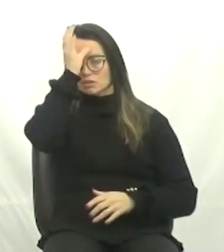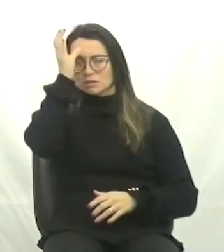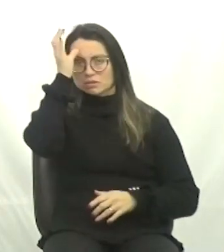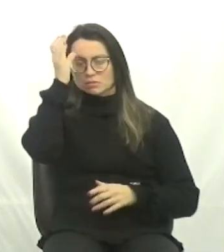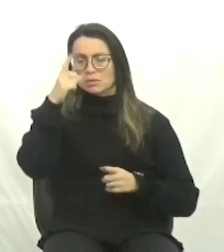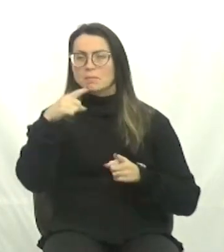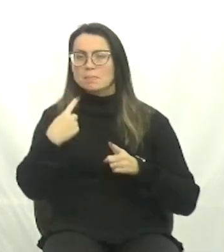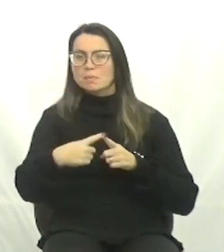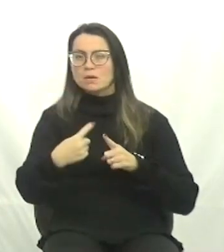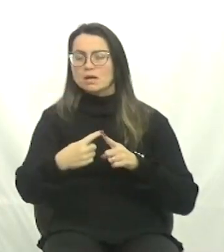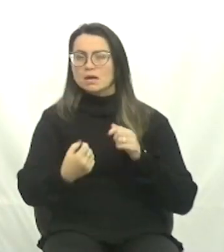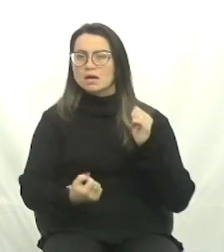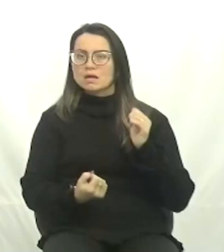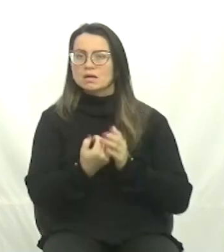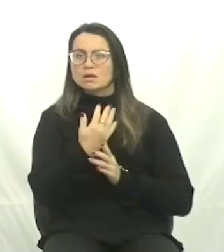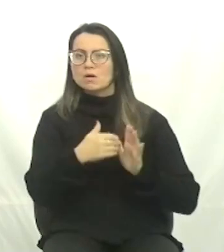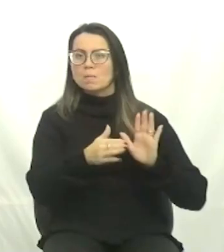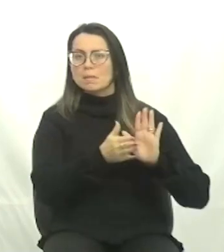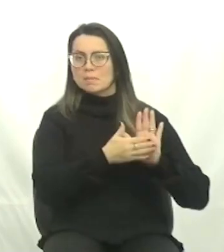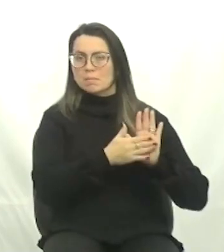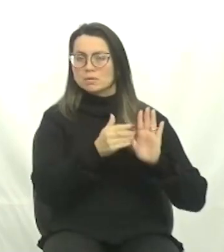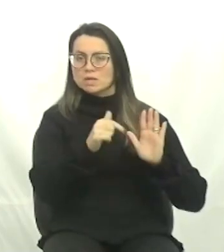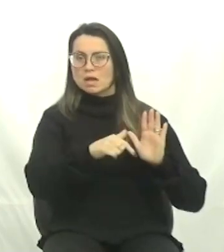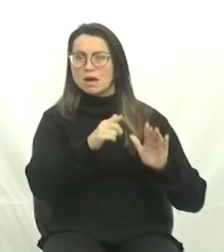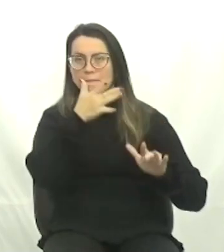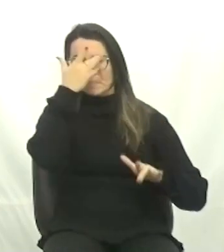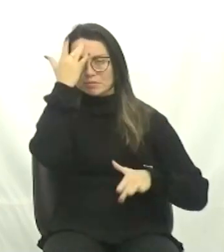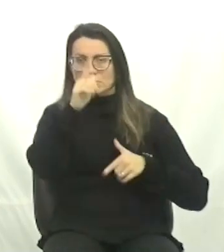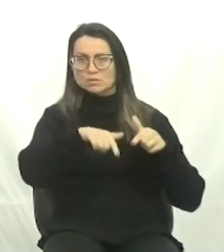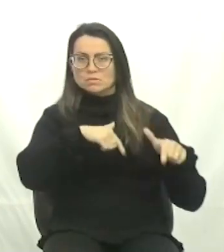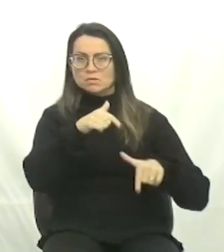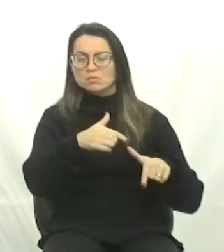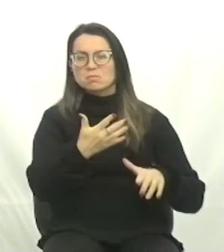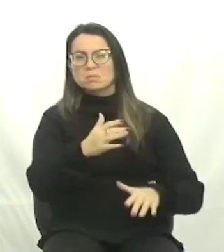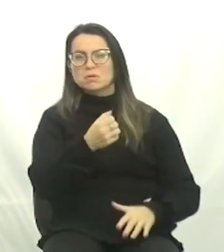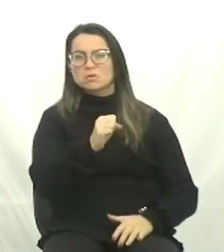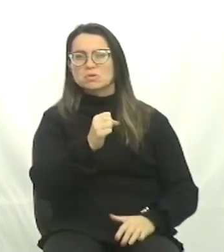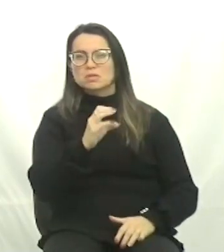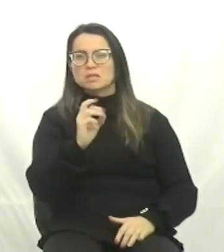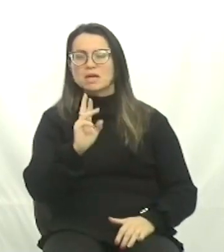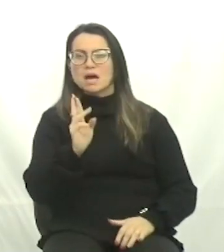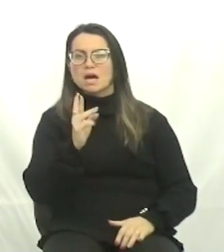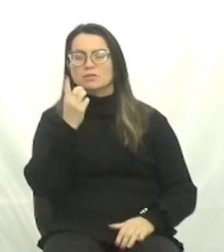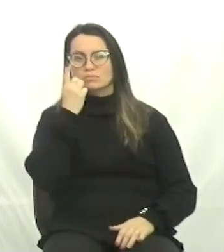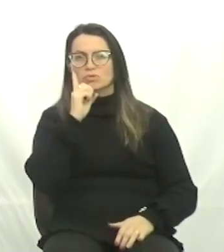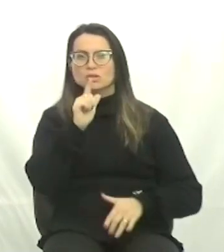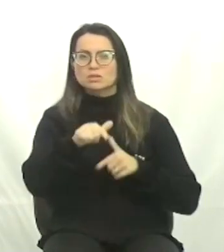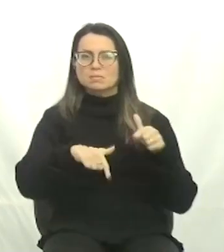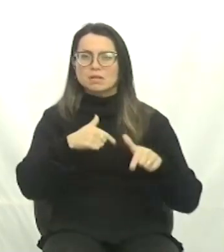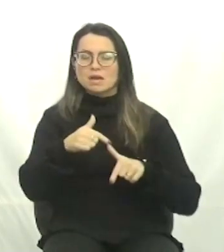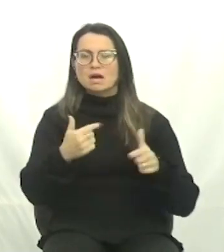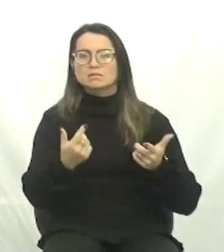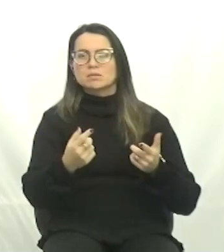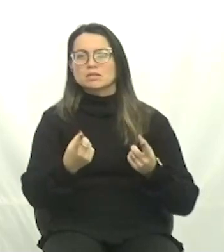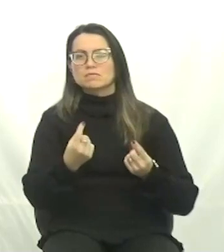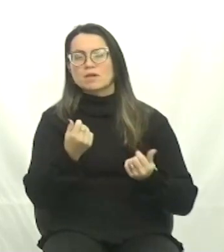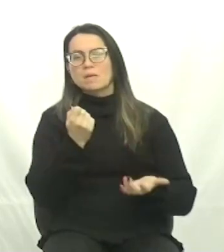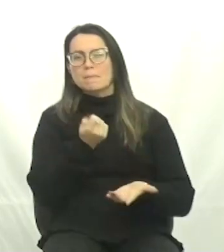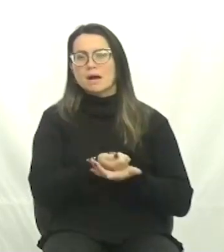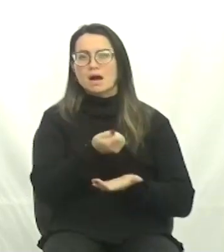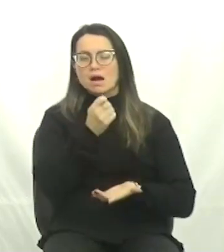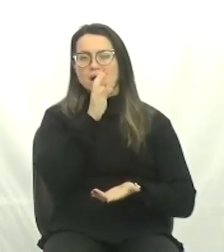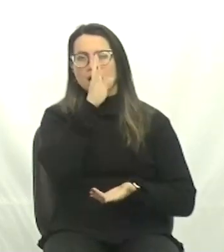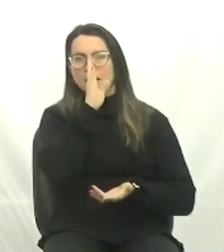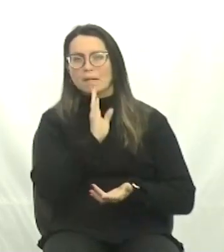aos trabalhadores, que já era tradicional, de R$ 80,00 por dia trabalhado, mais o vale transporte, vale alimentação, um dia de